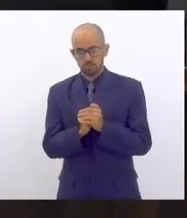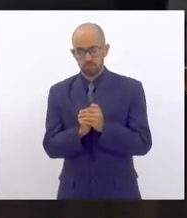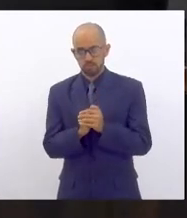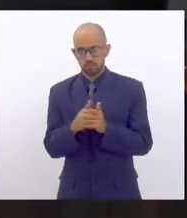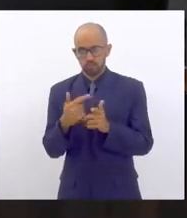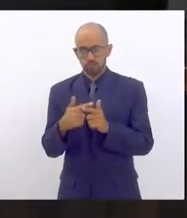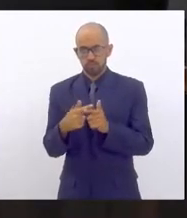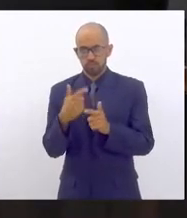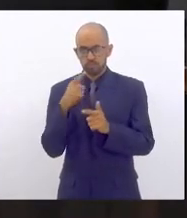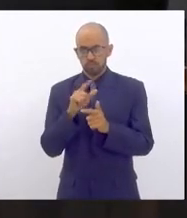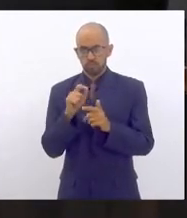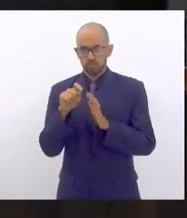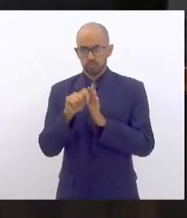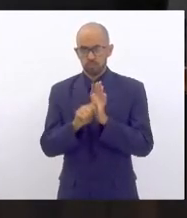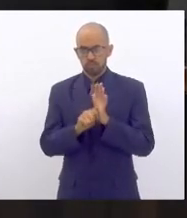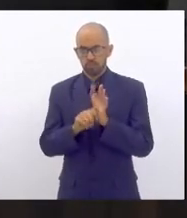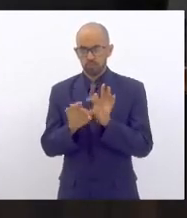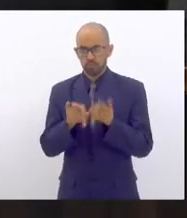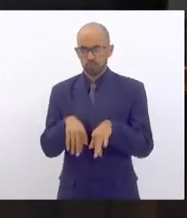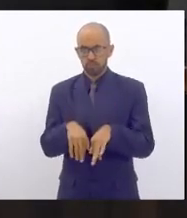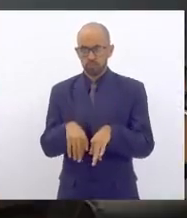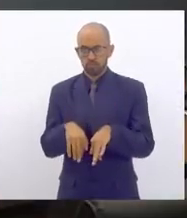forma a final de redação, a gente já termina.